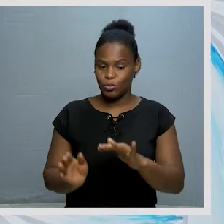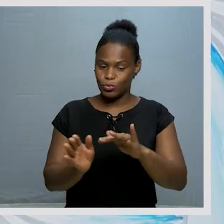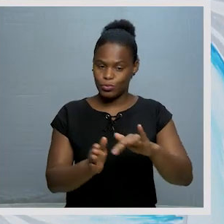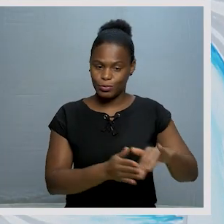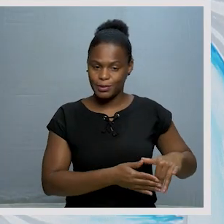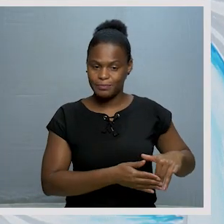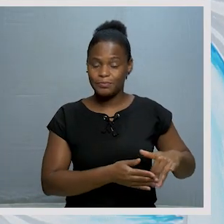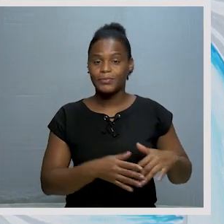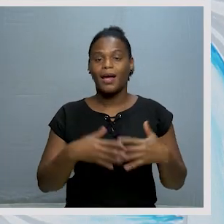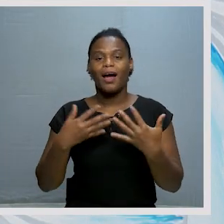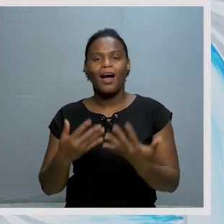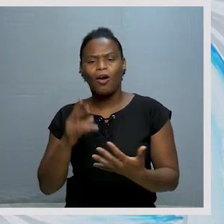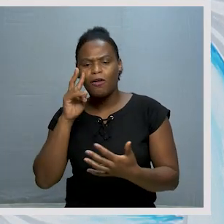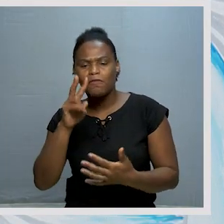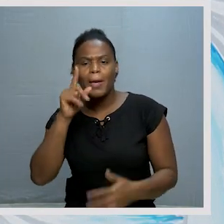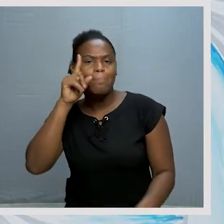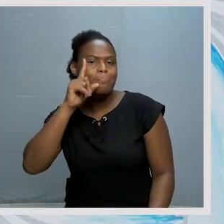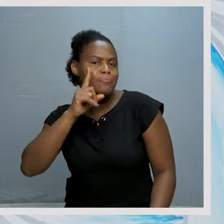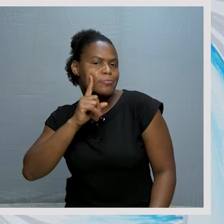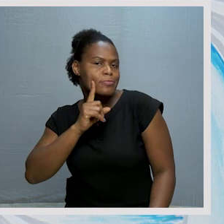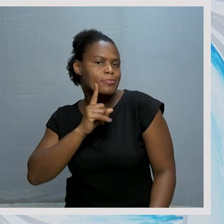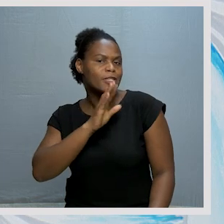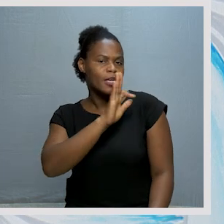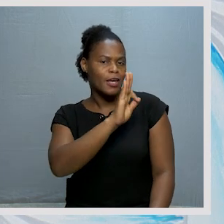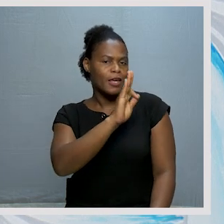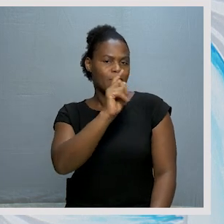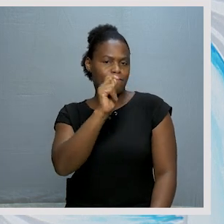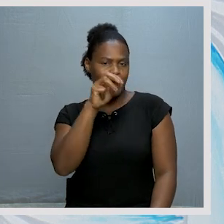Agora sim, vamos ver o gênero feminino.